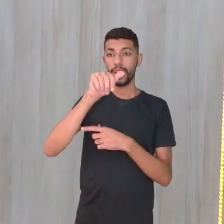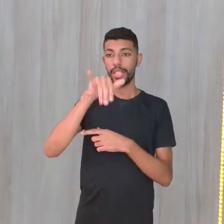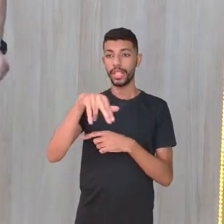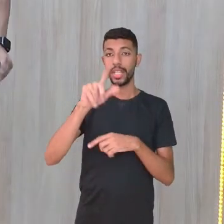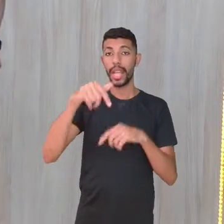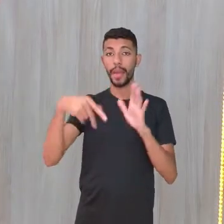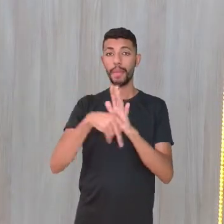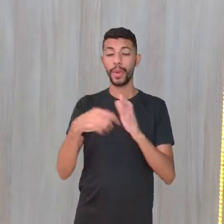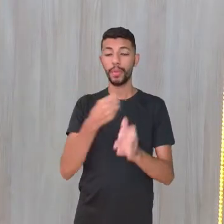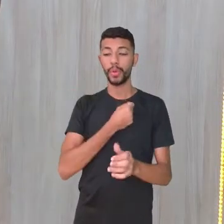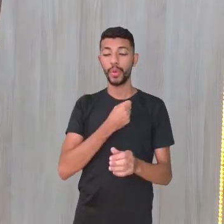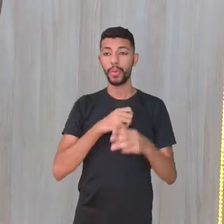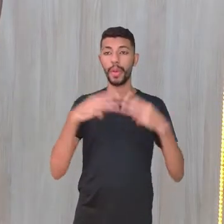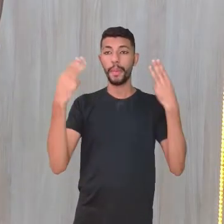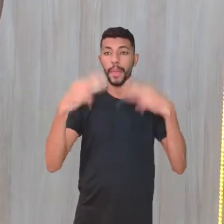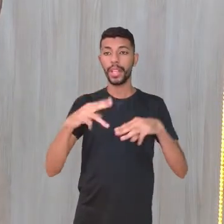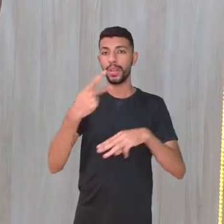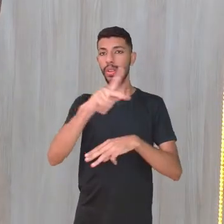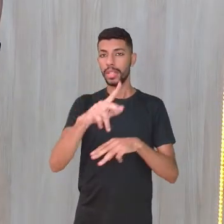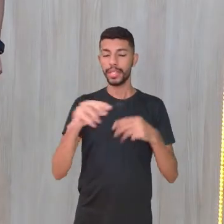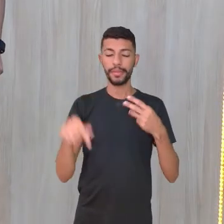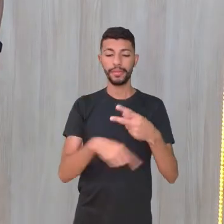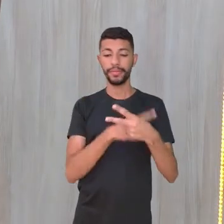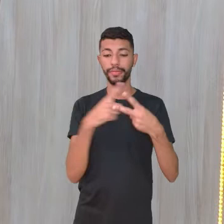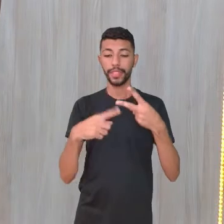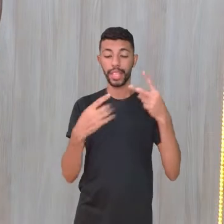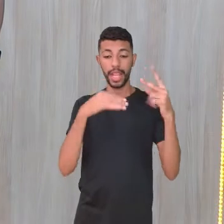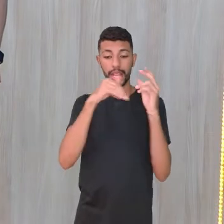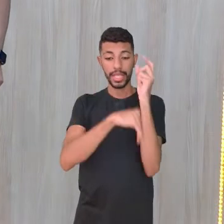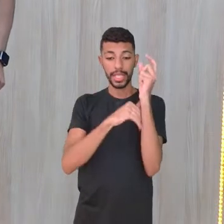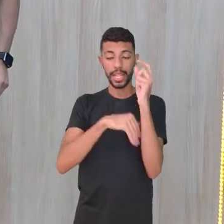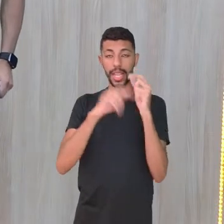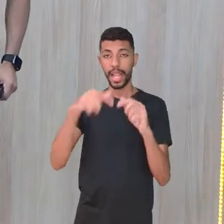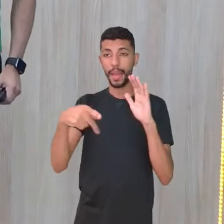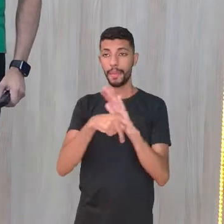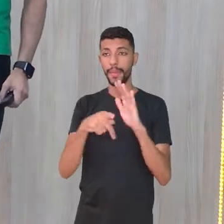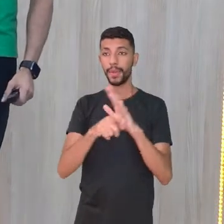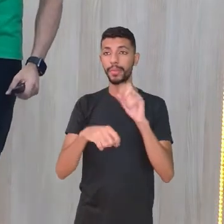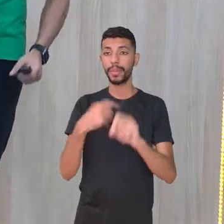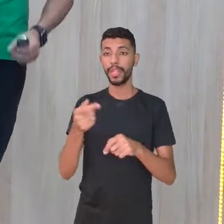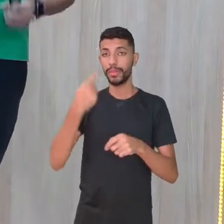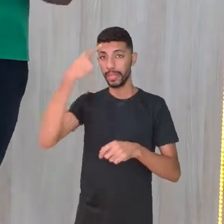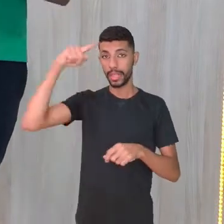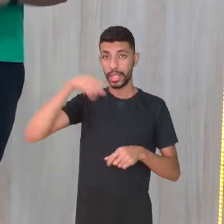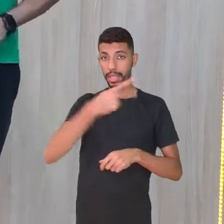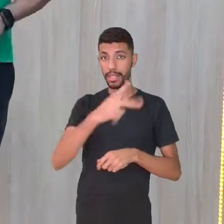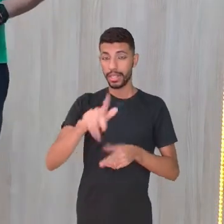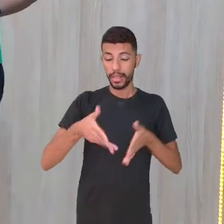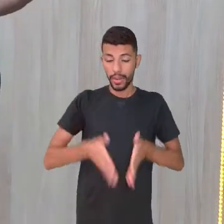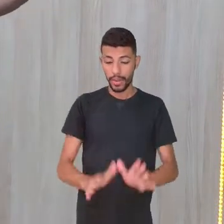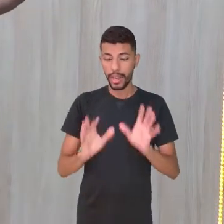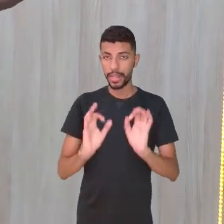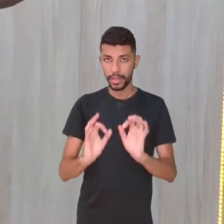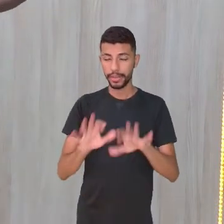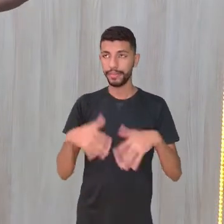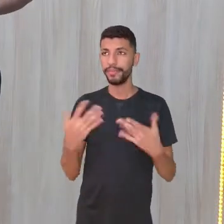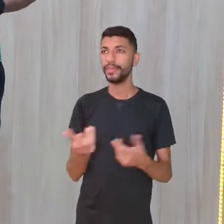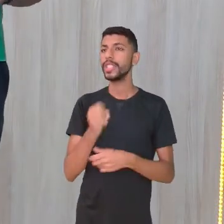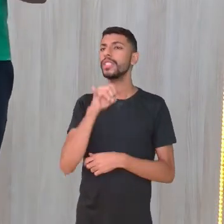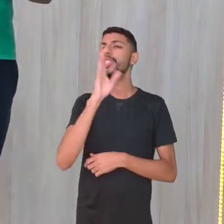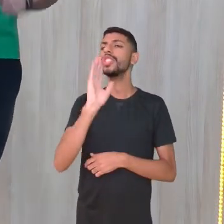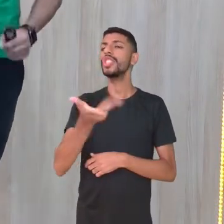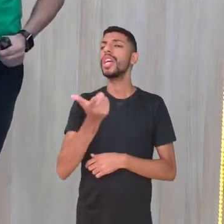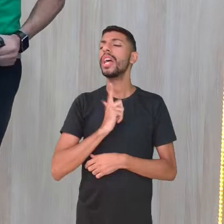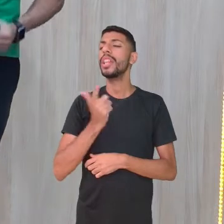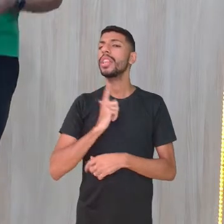os 8 dígitos do dia do seu nascimento. Então, não deixa de baixar aí o aplicativo. Se você já tem o aplicativo